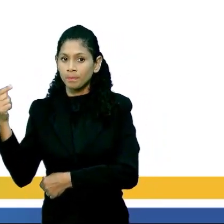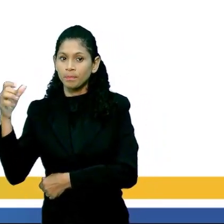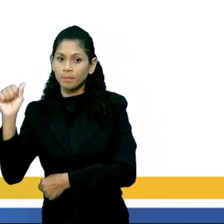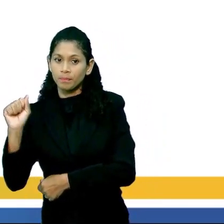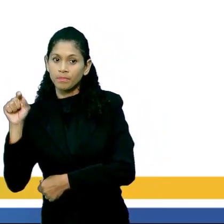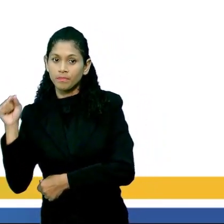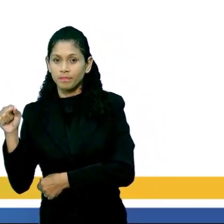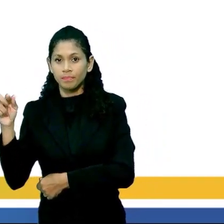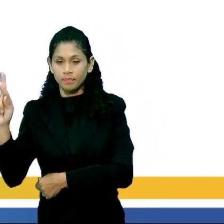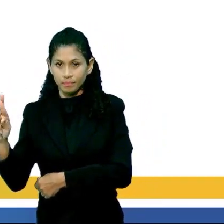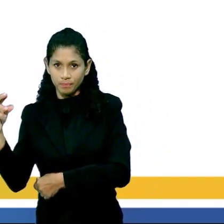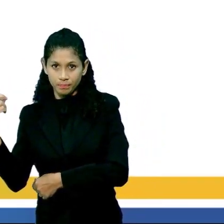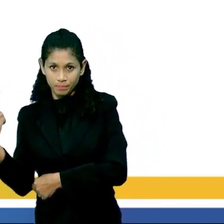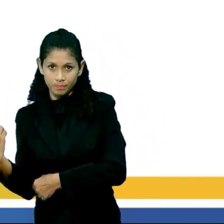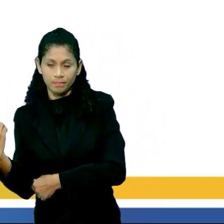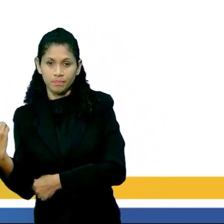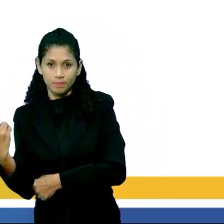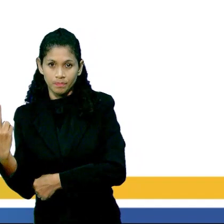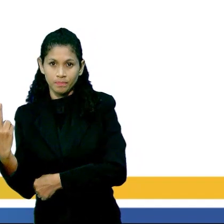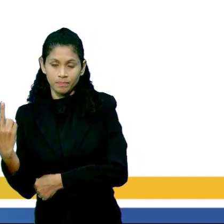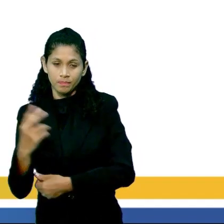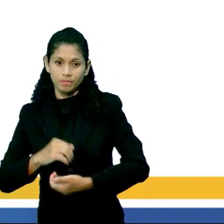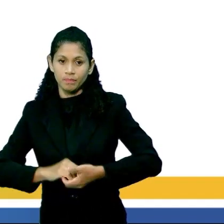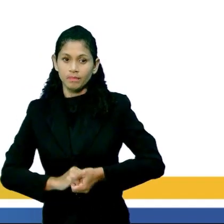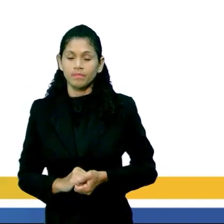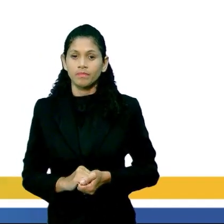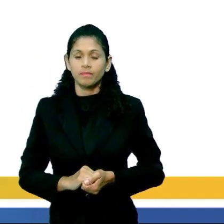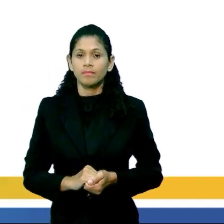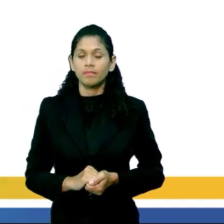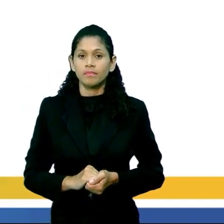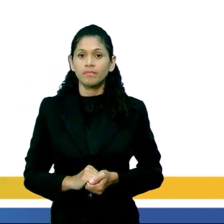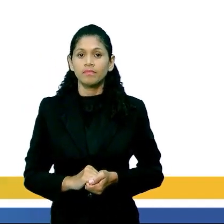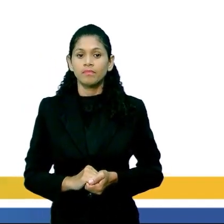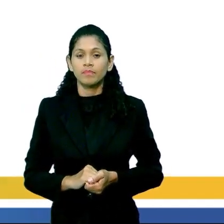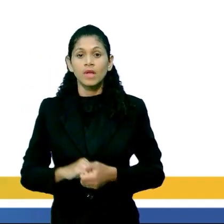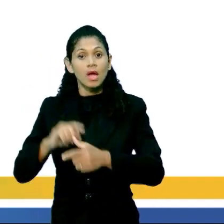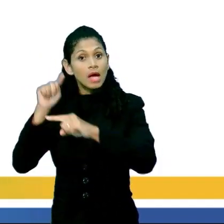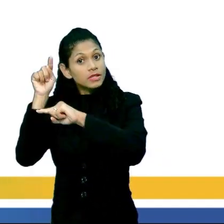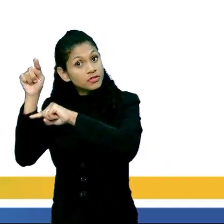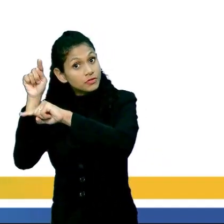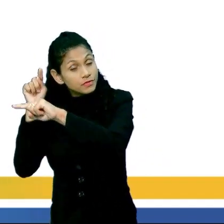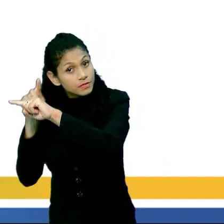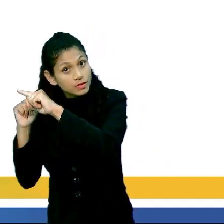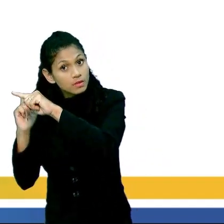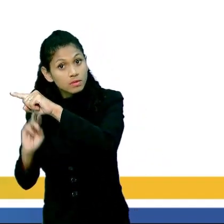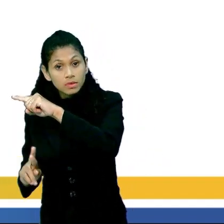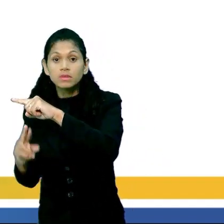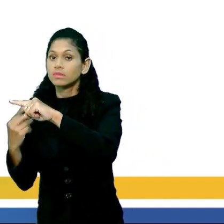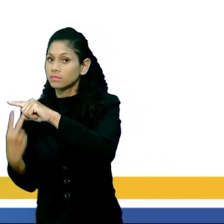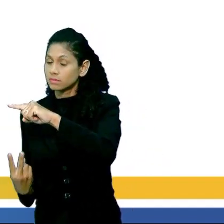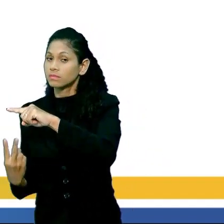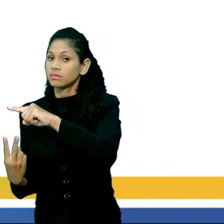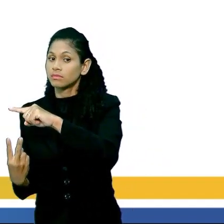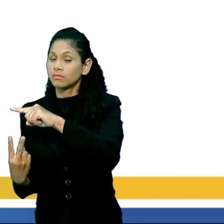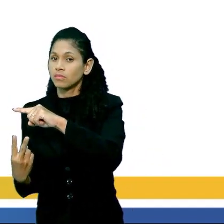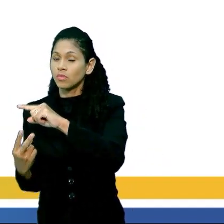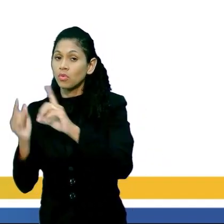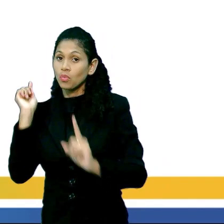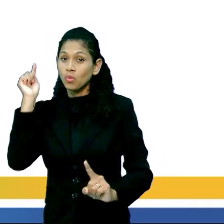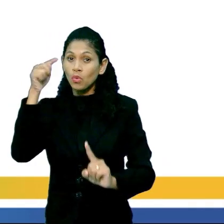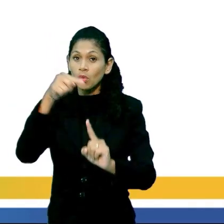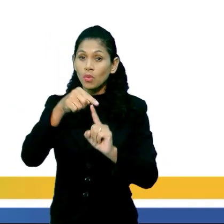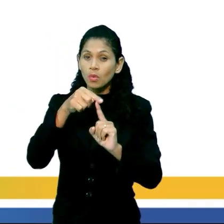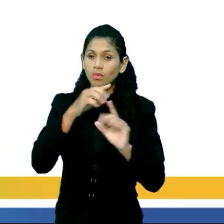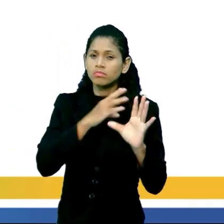dividido por R2. O objetivo da questão é